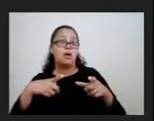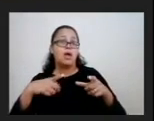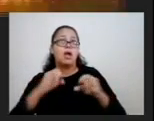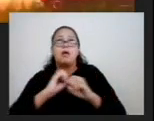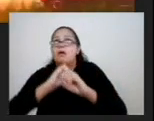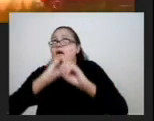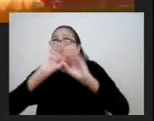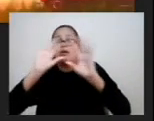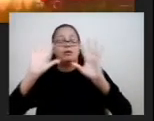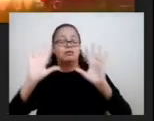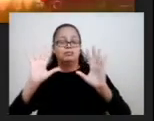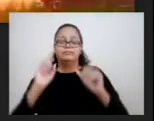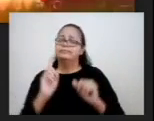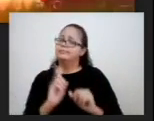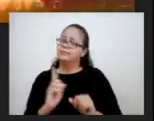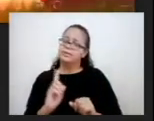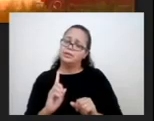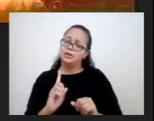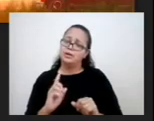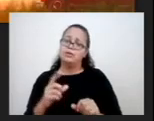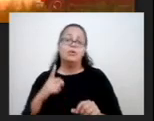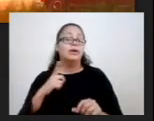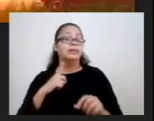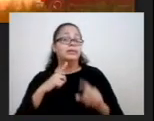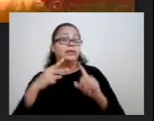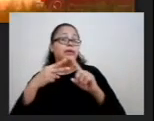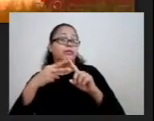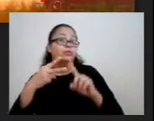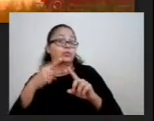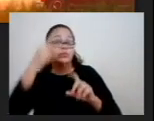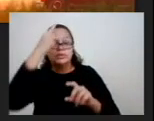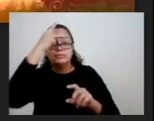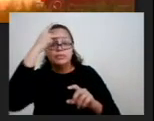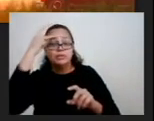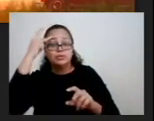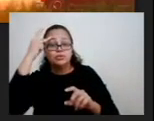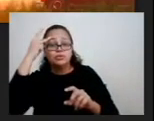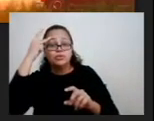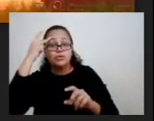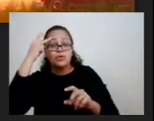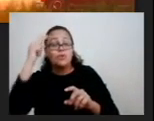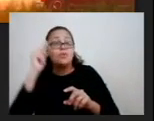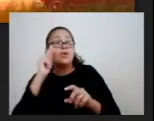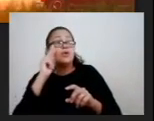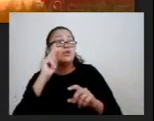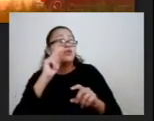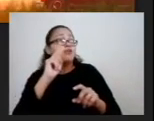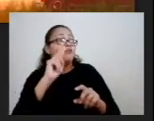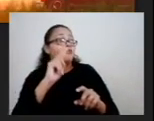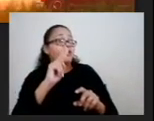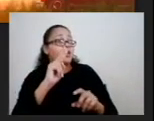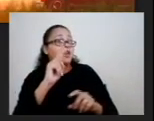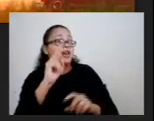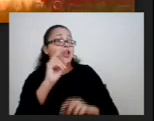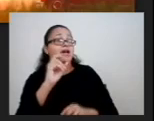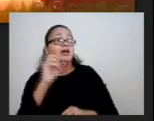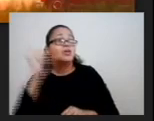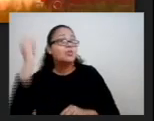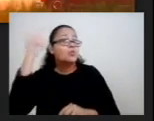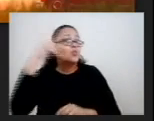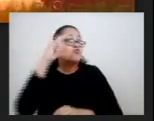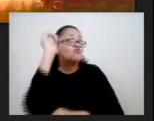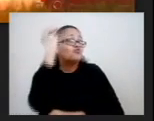Não. Observe essa imagem, olha. São duas pessoas admirando o pôr do sol. Algo que todo mundo tem todos os